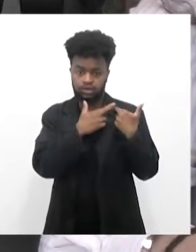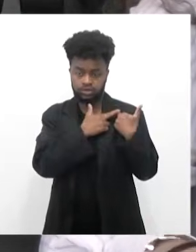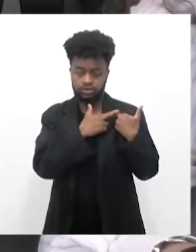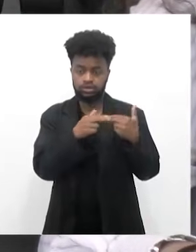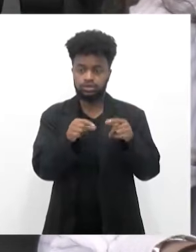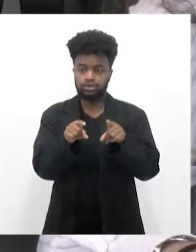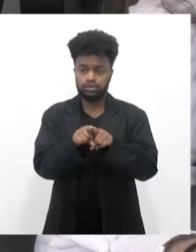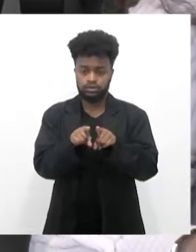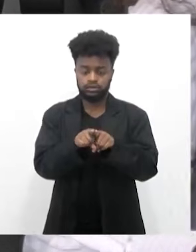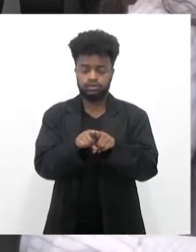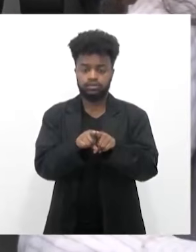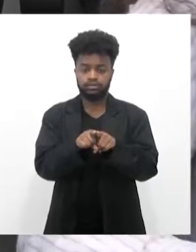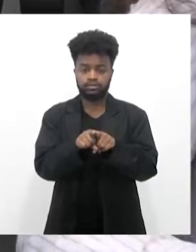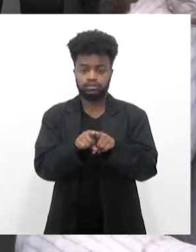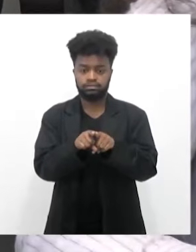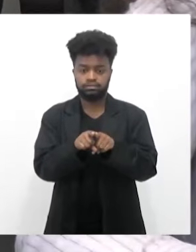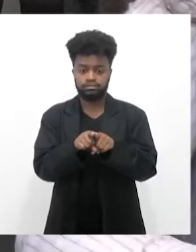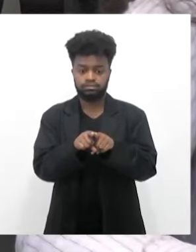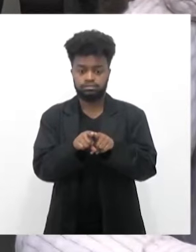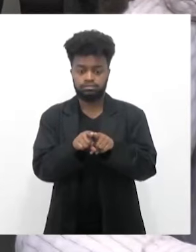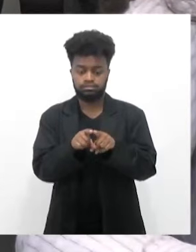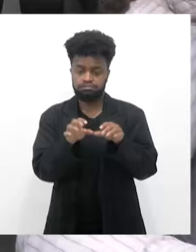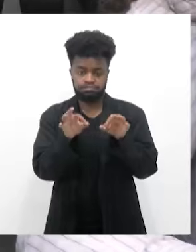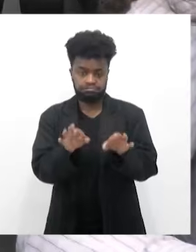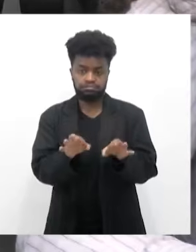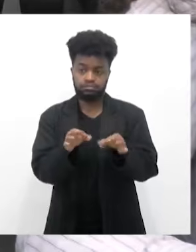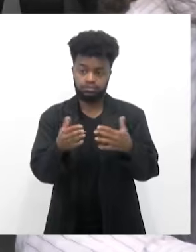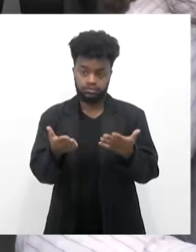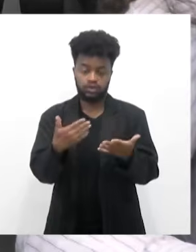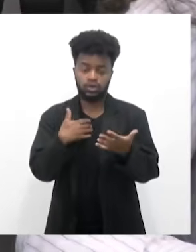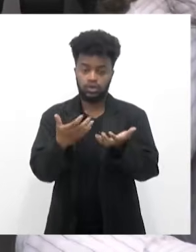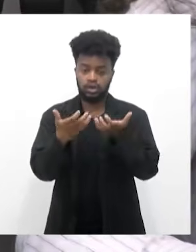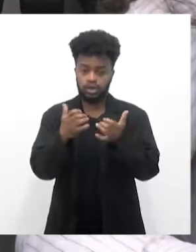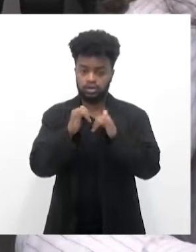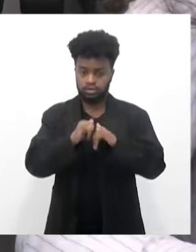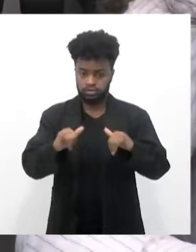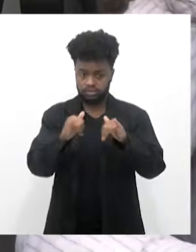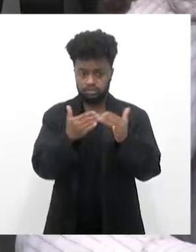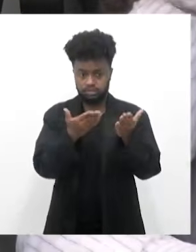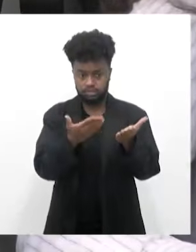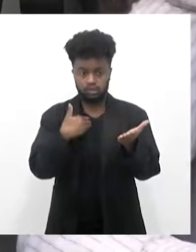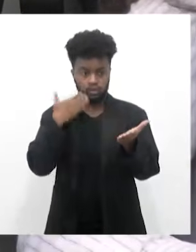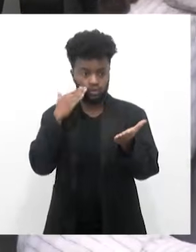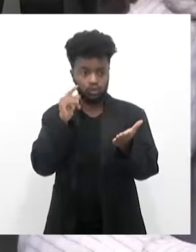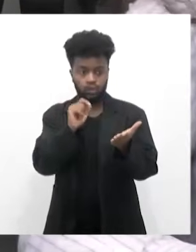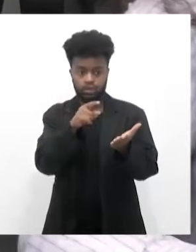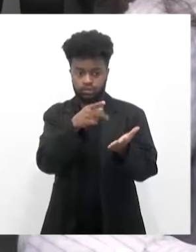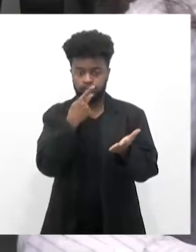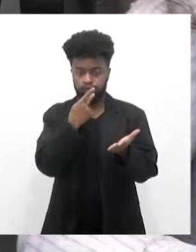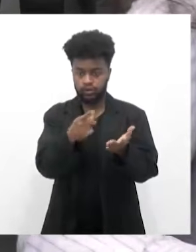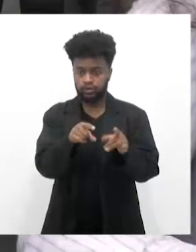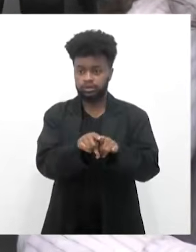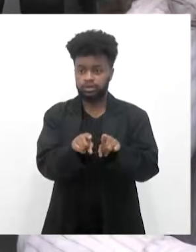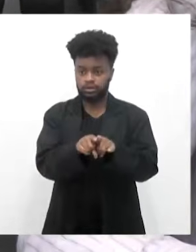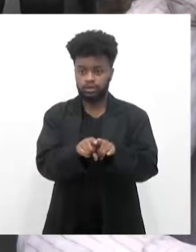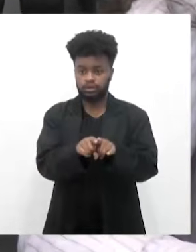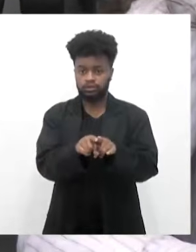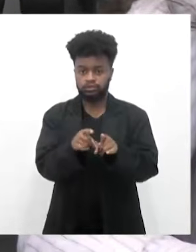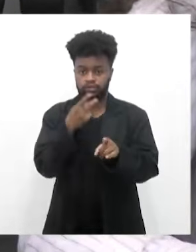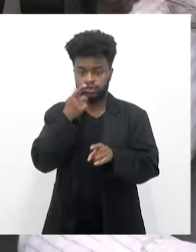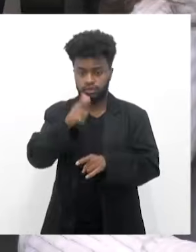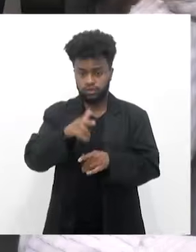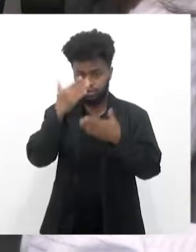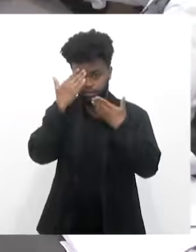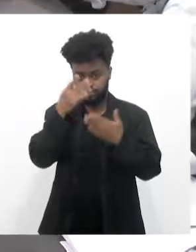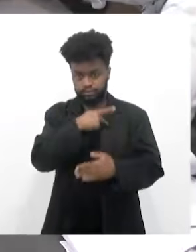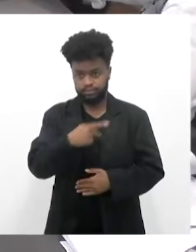responsabilidade, né, e com muita ponderação. Então, era isso que eu queria reforçar, compreendendo o que estava sendo colocado e reforçando, inclusive. Obrigada,